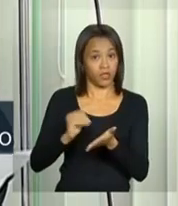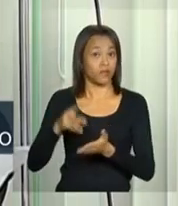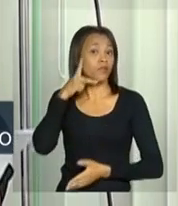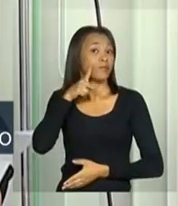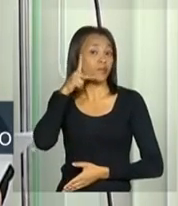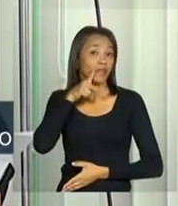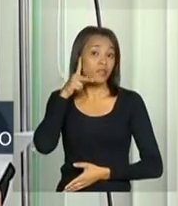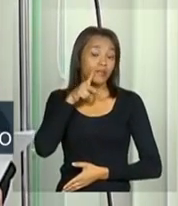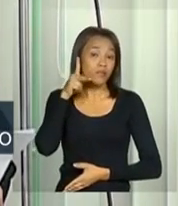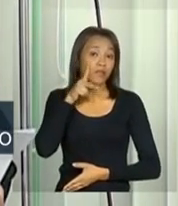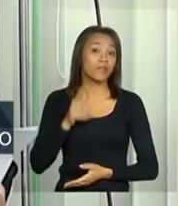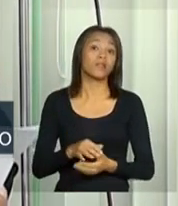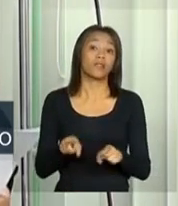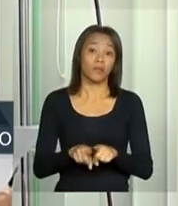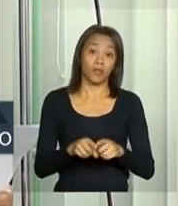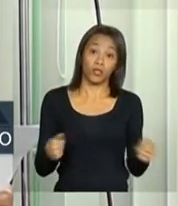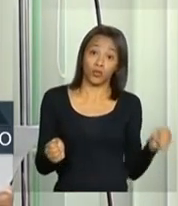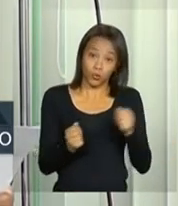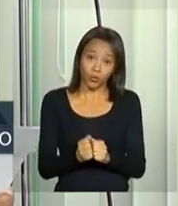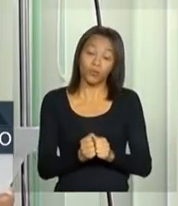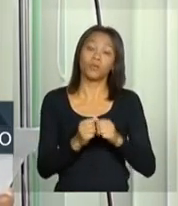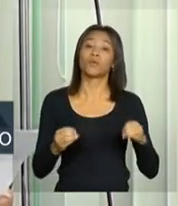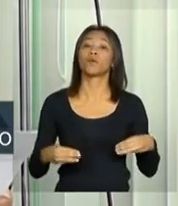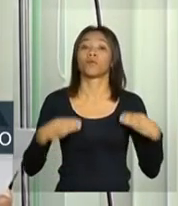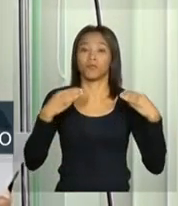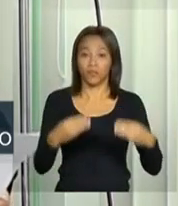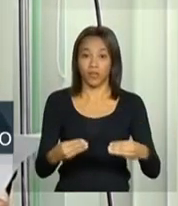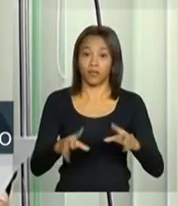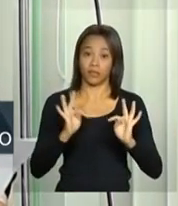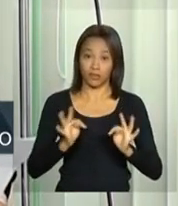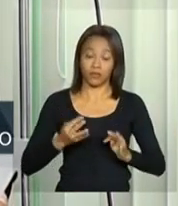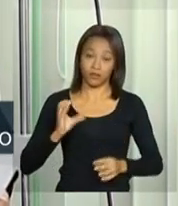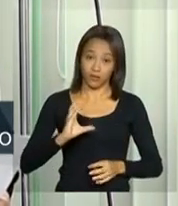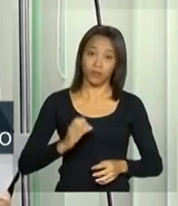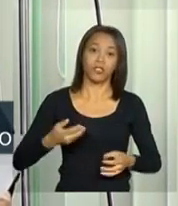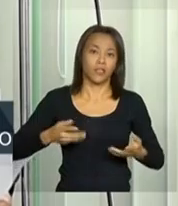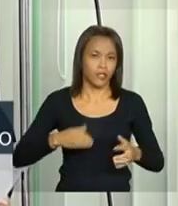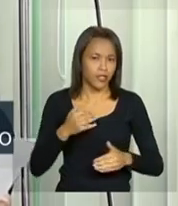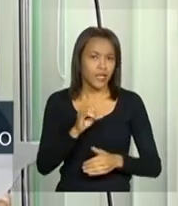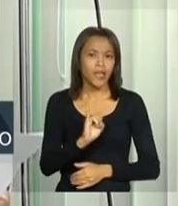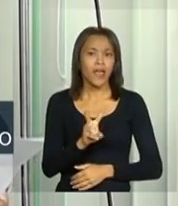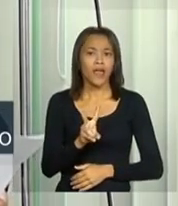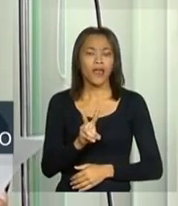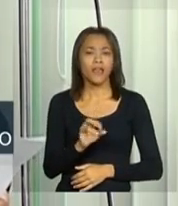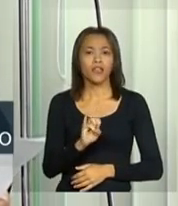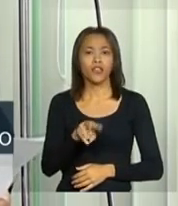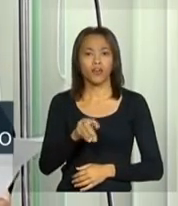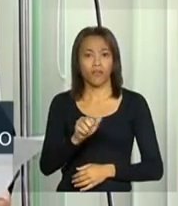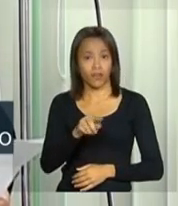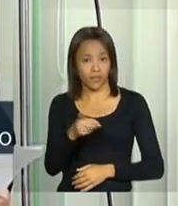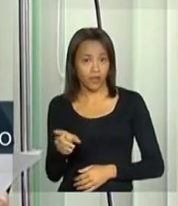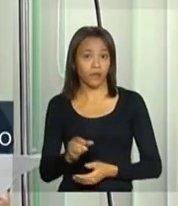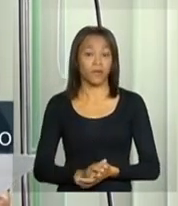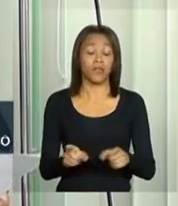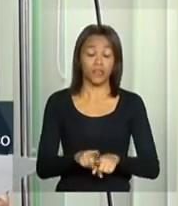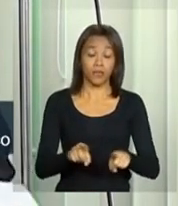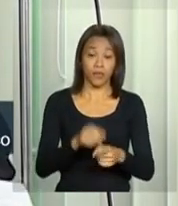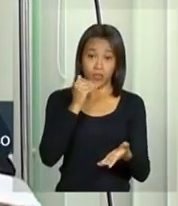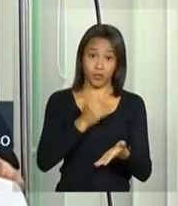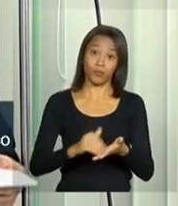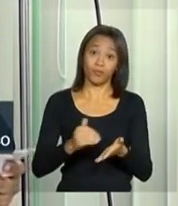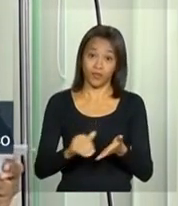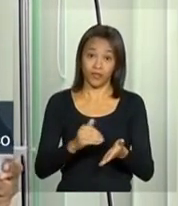Mulheres com o Ministério da Ciência, Tecnologia e Inovação, o Conselho Nacional de Desenvolvimento Científico e Tecnológico, CNPq, e o Ministério da